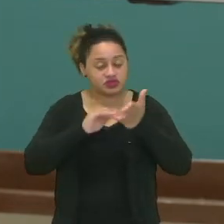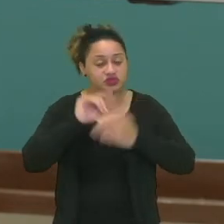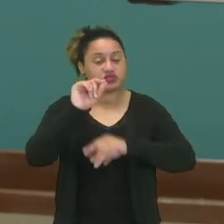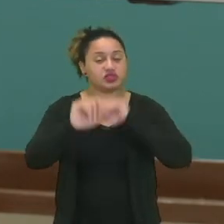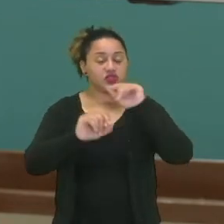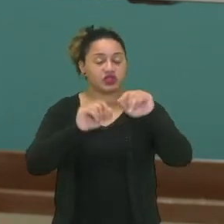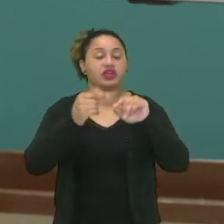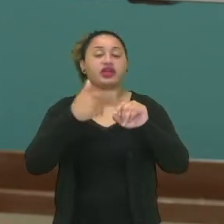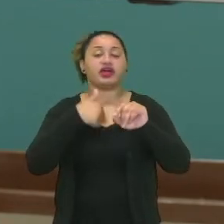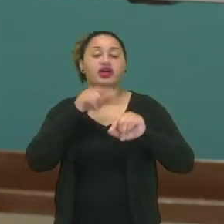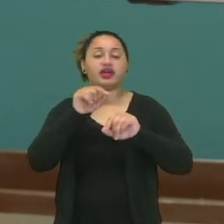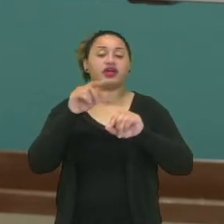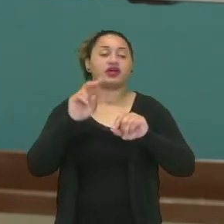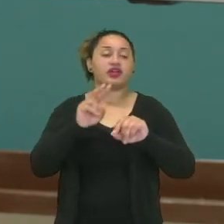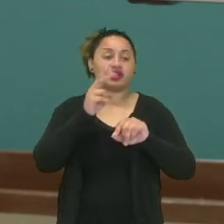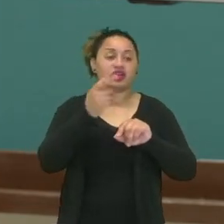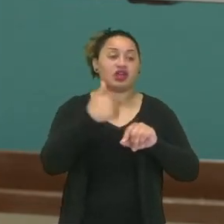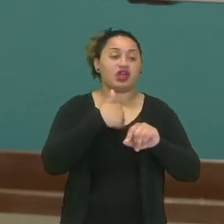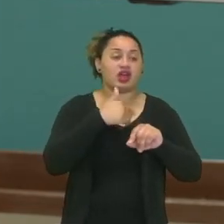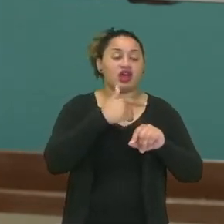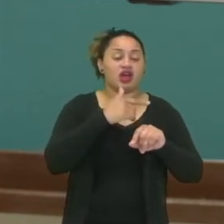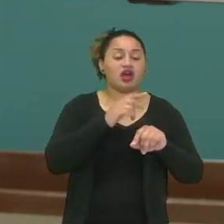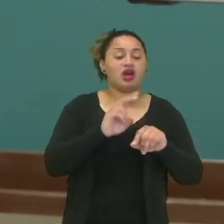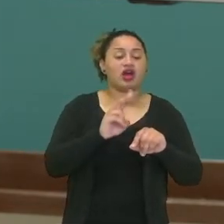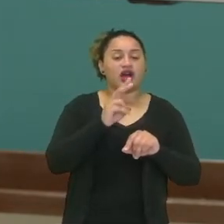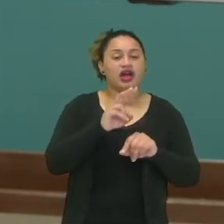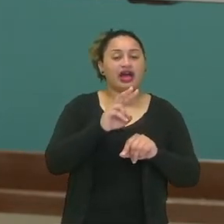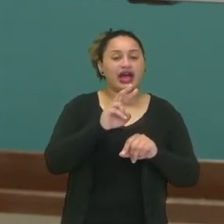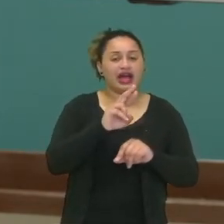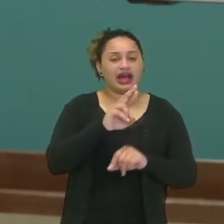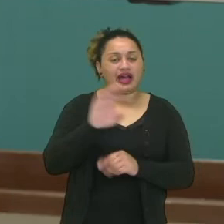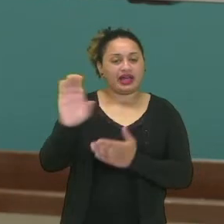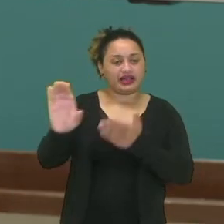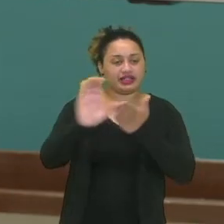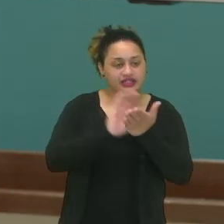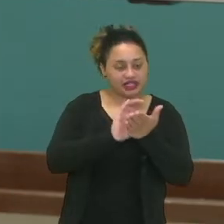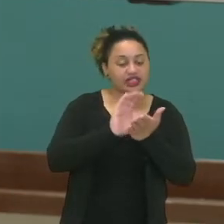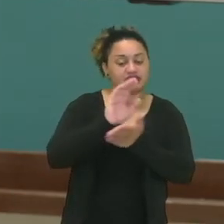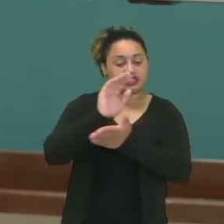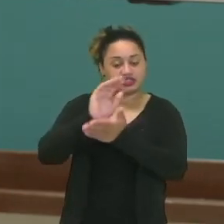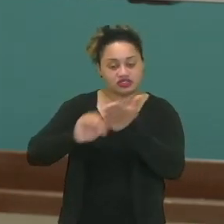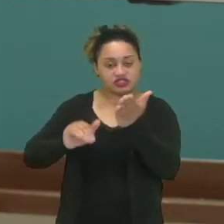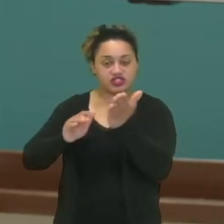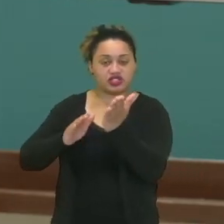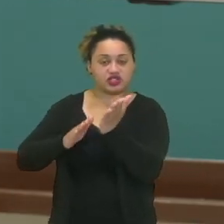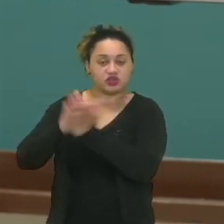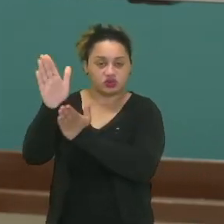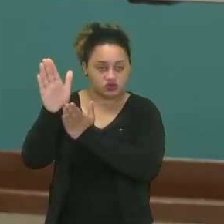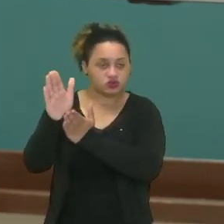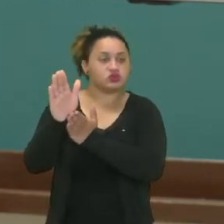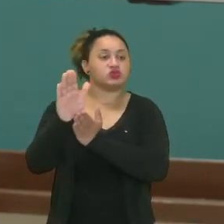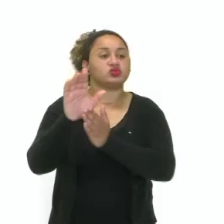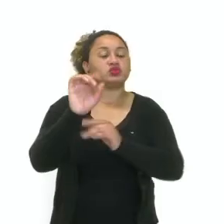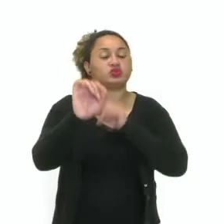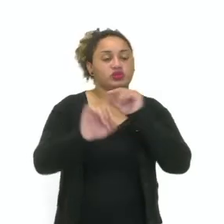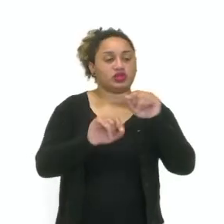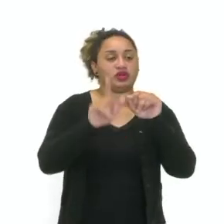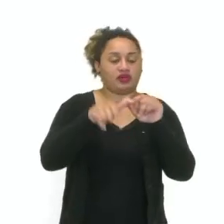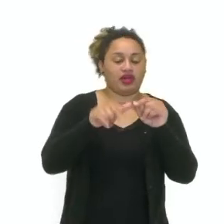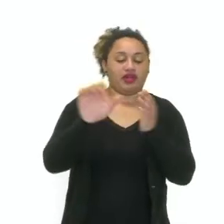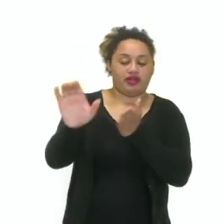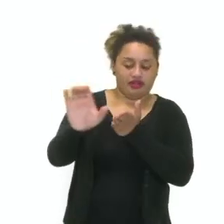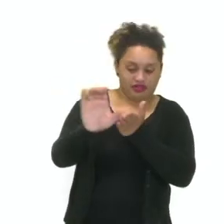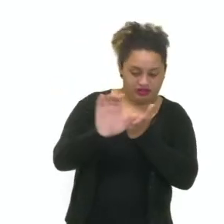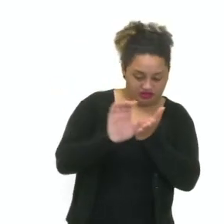a receita que eu obtenho, a função receita, menos a função custo. Então, a função lucro vai ser